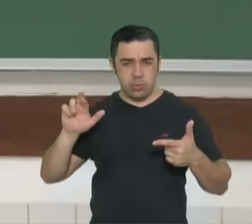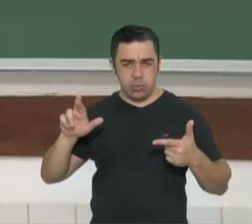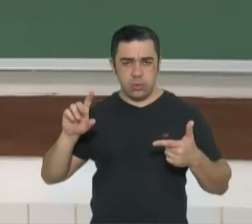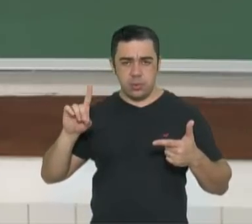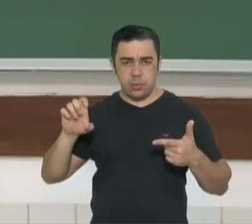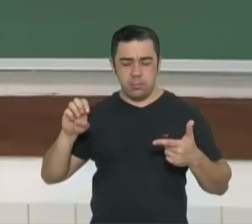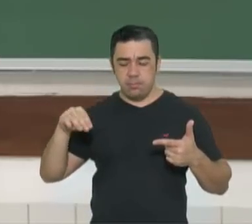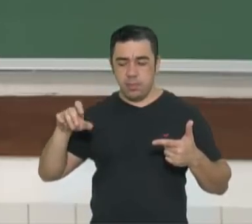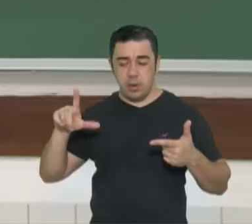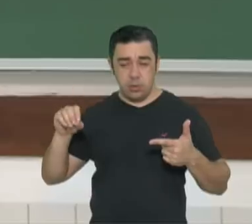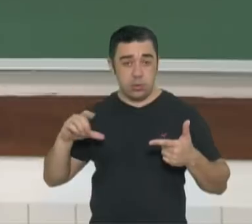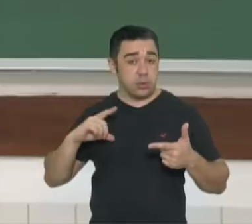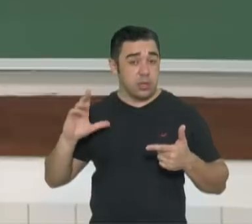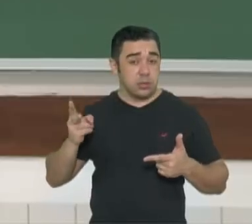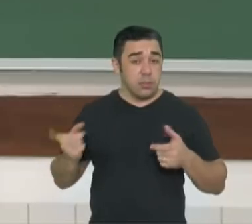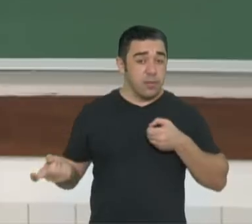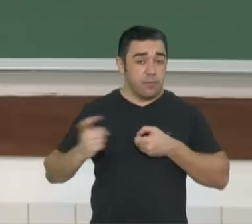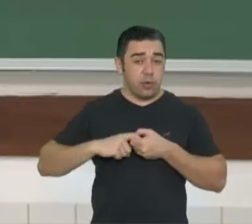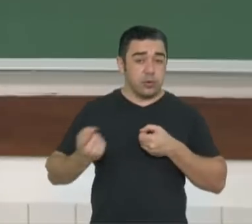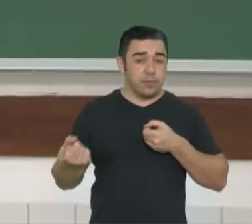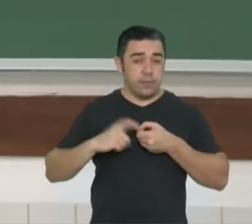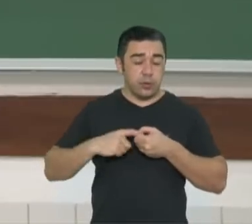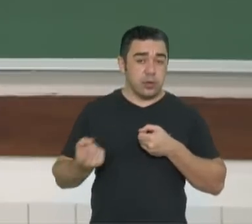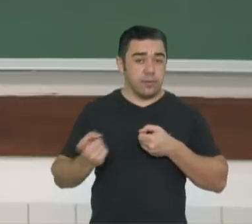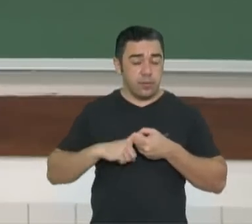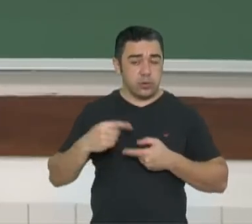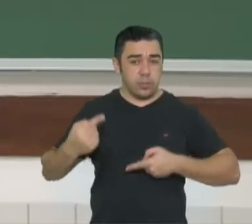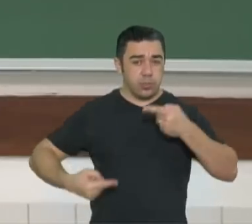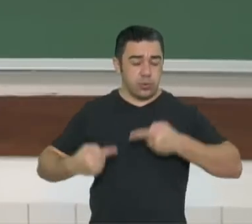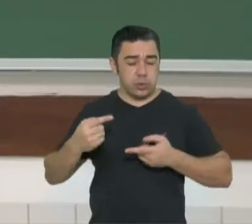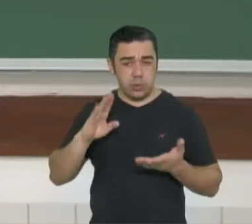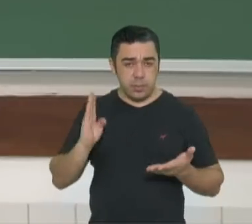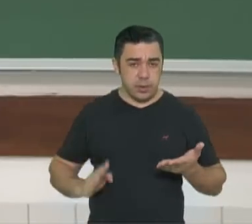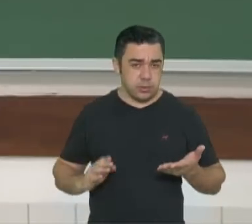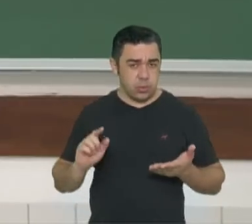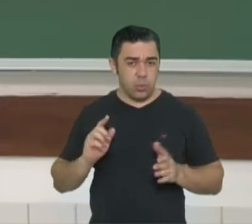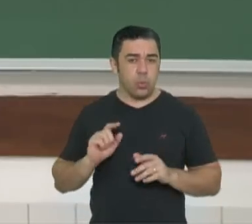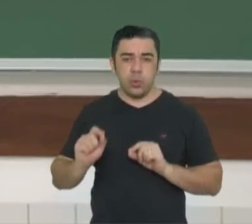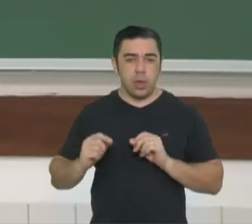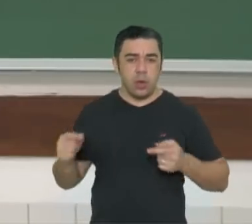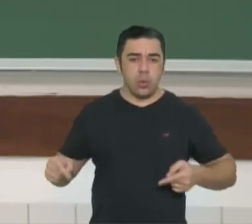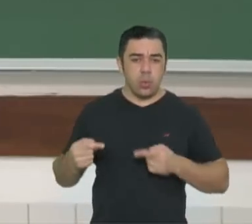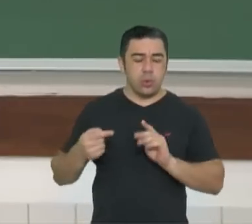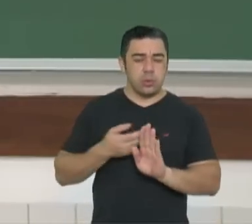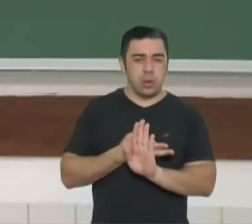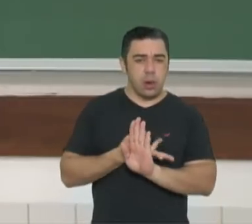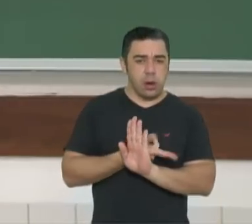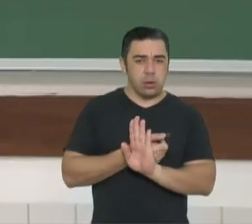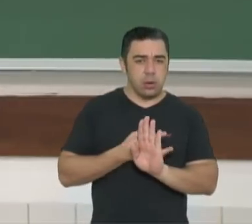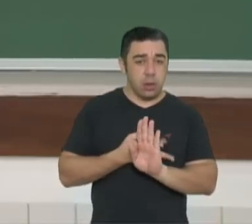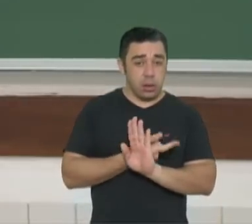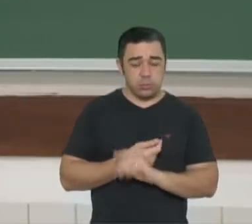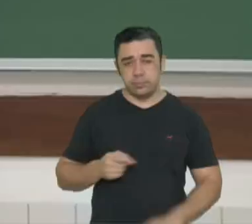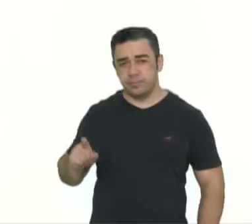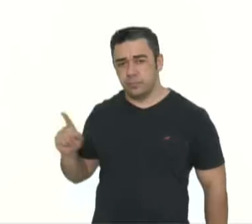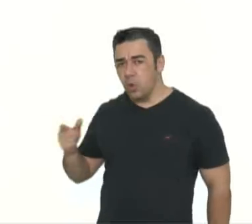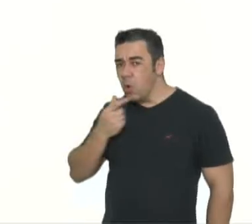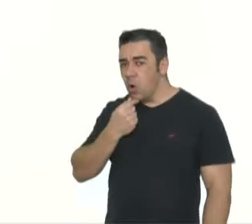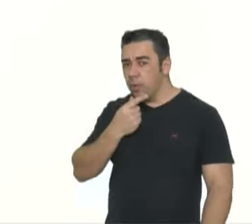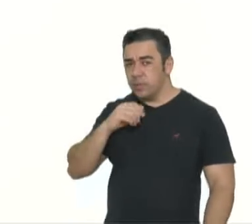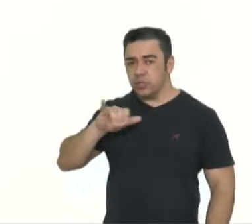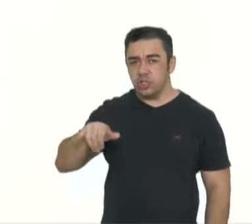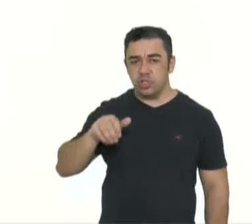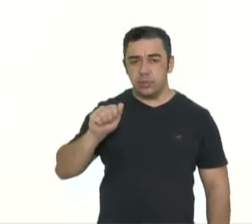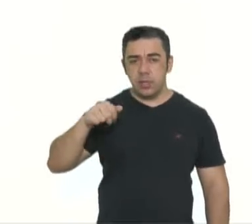algumas vezes na discussão política do Brasil. E aí, Jânio Quadros. A